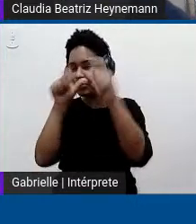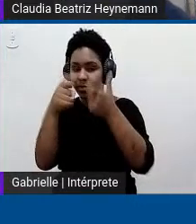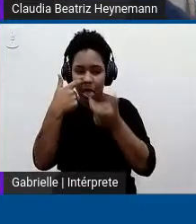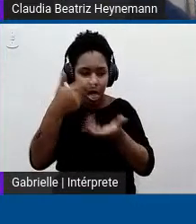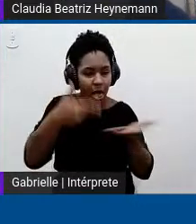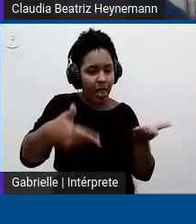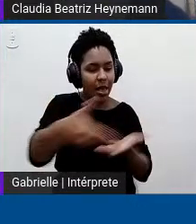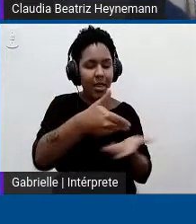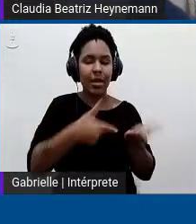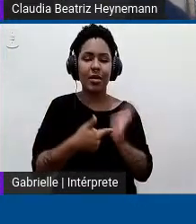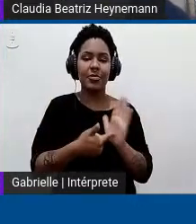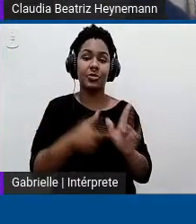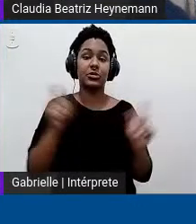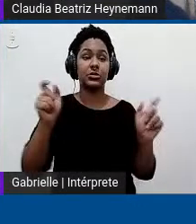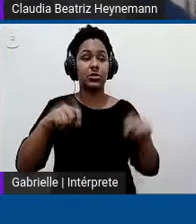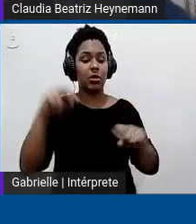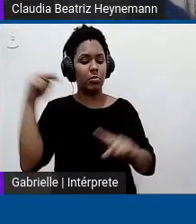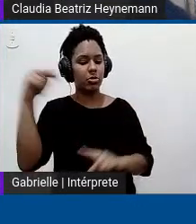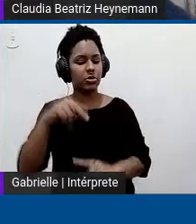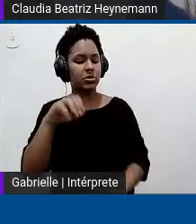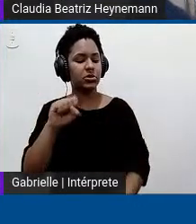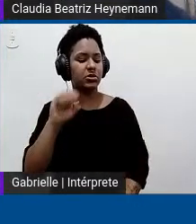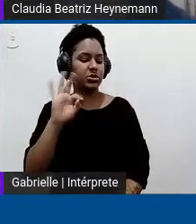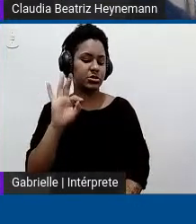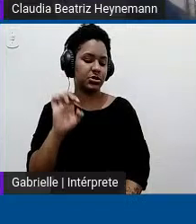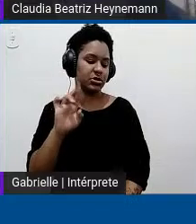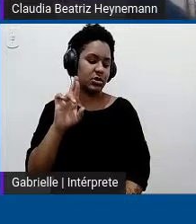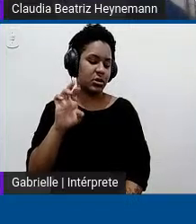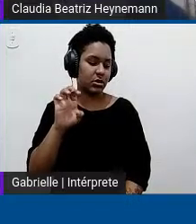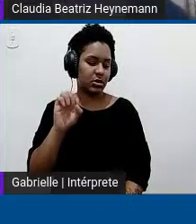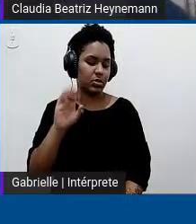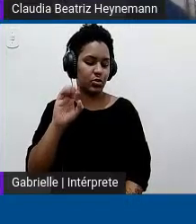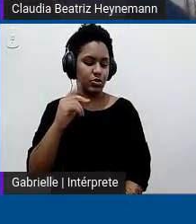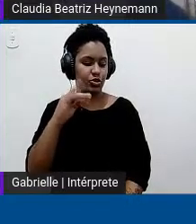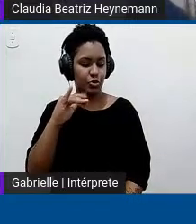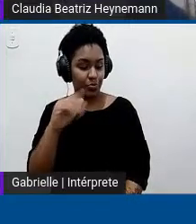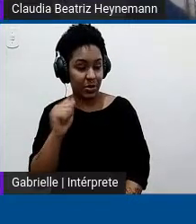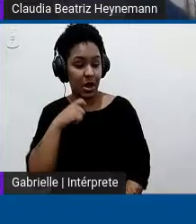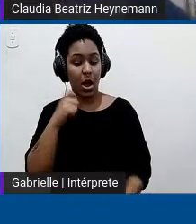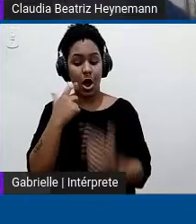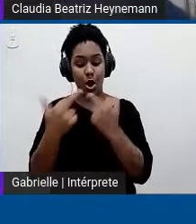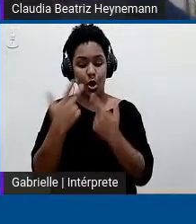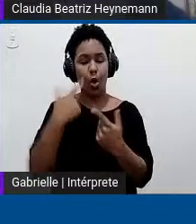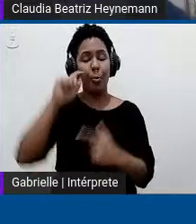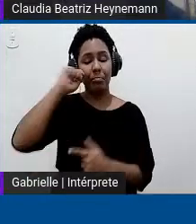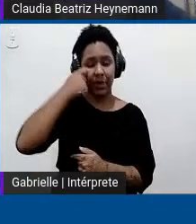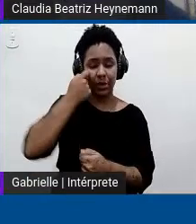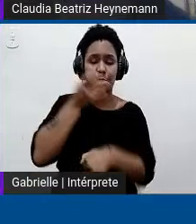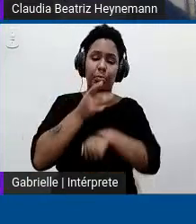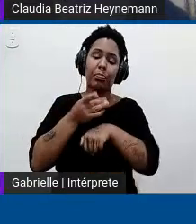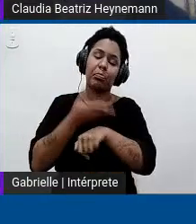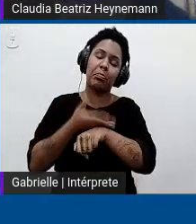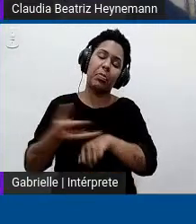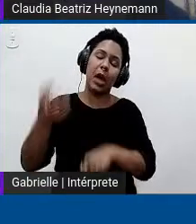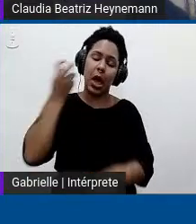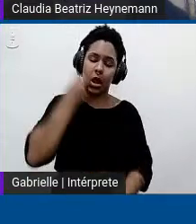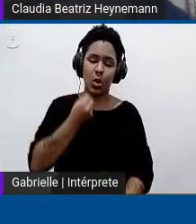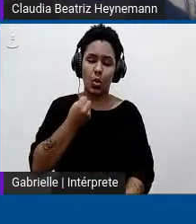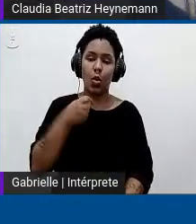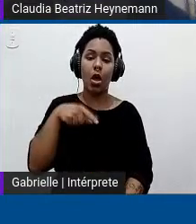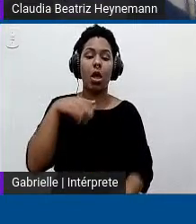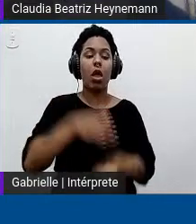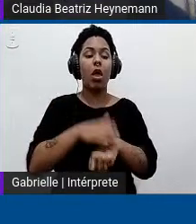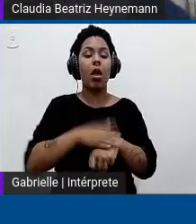a visualização das estereoscopias em cores em preto e branco. Esses produtos foram experimentados e vendidos por Marco Ferreis